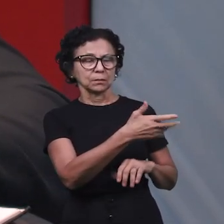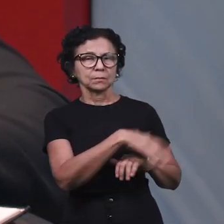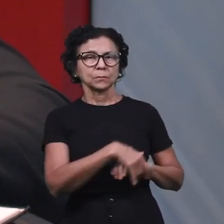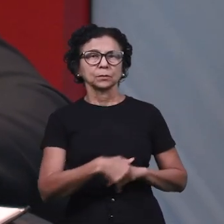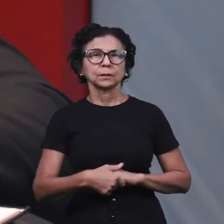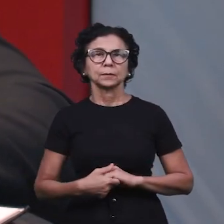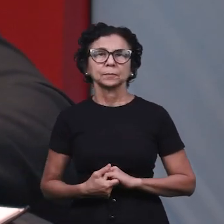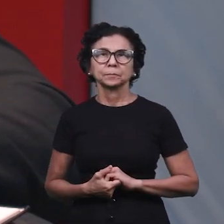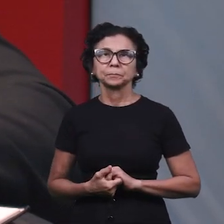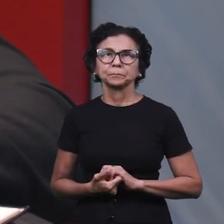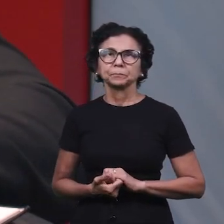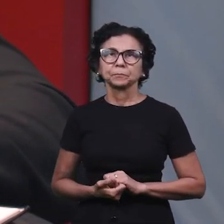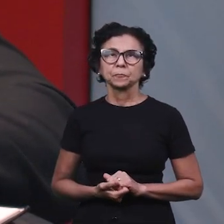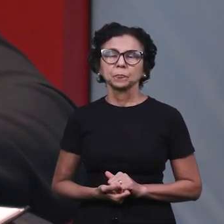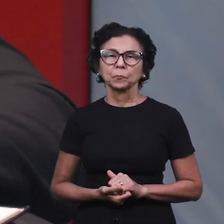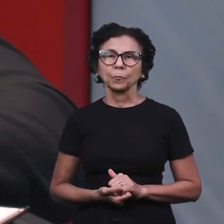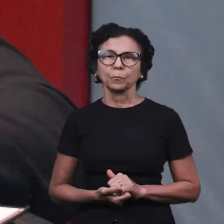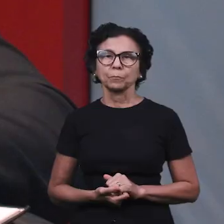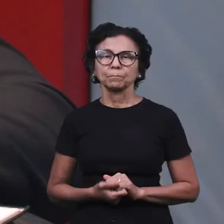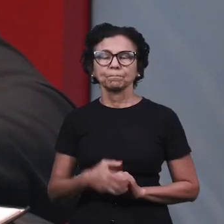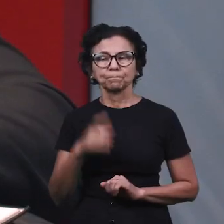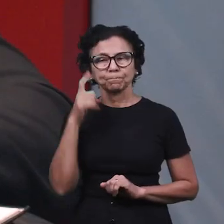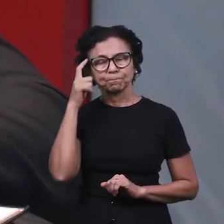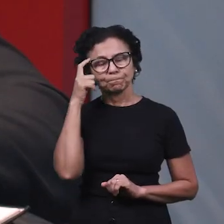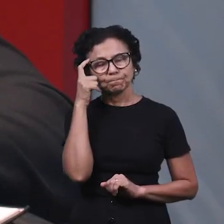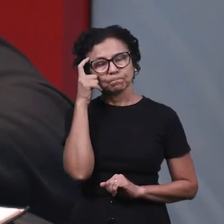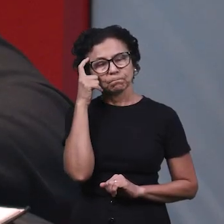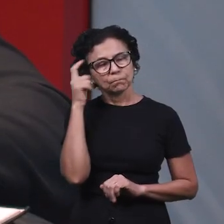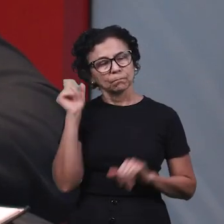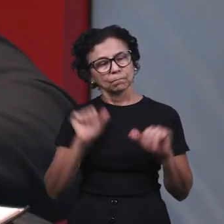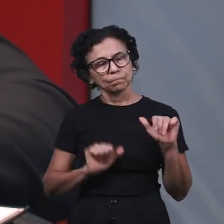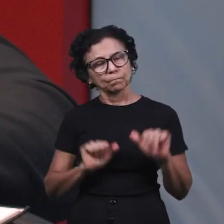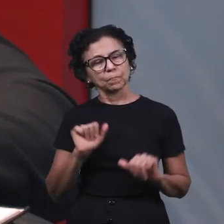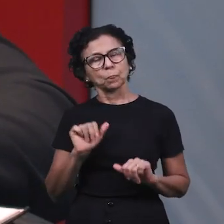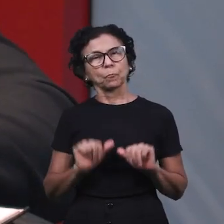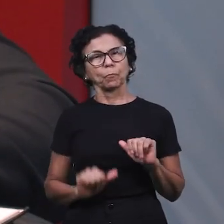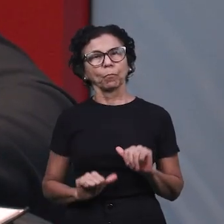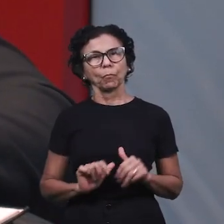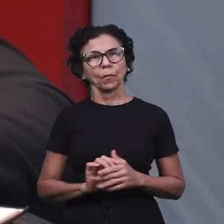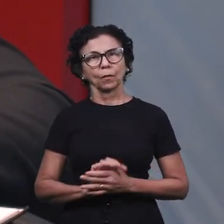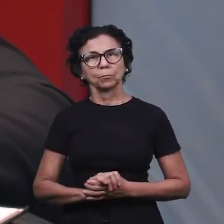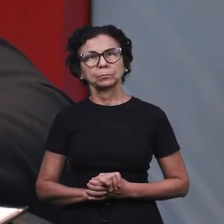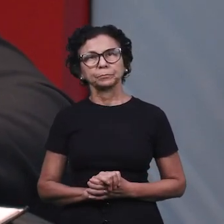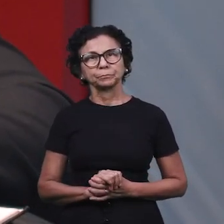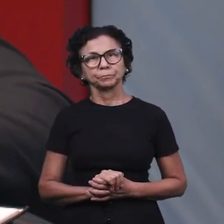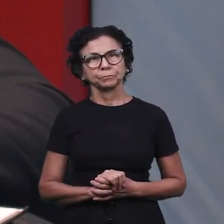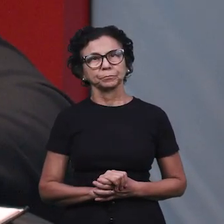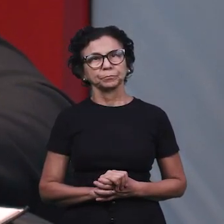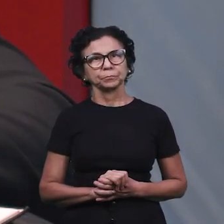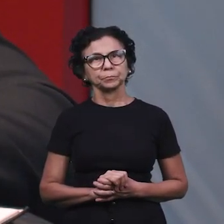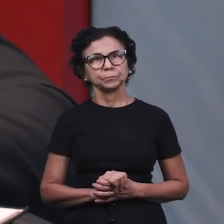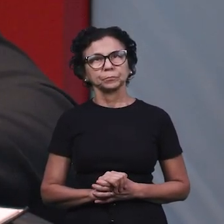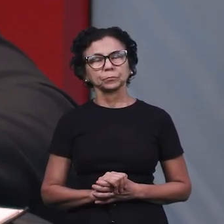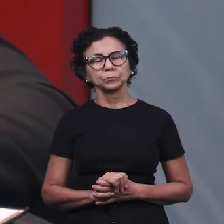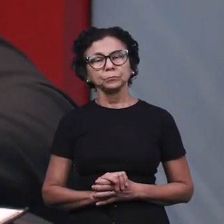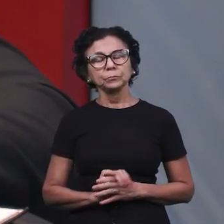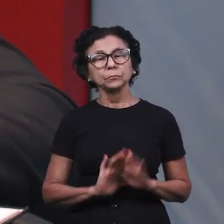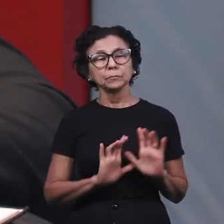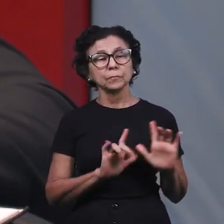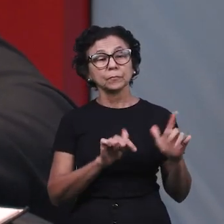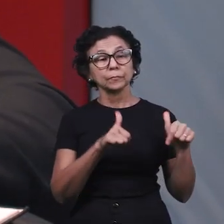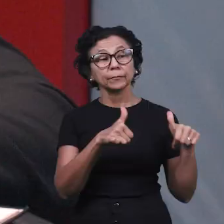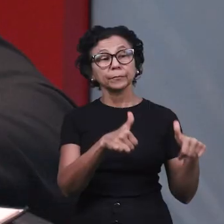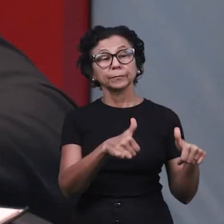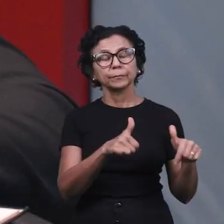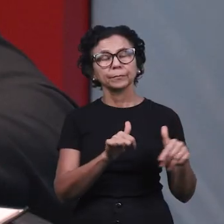está sendo pregado, e devemos pensar qual é a ação, qual é a investida, qual